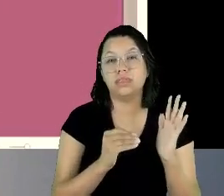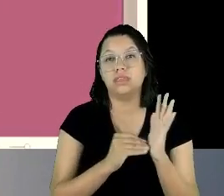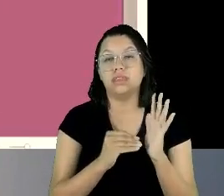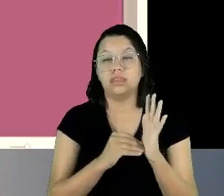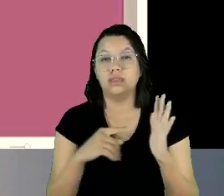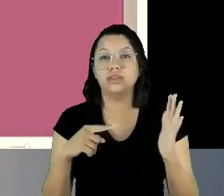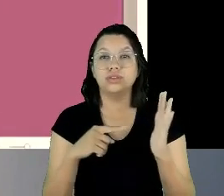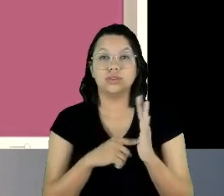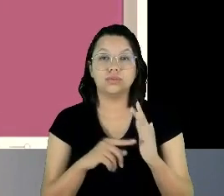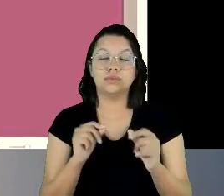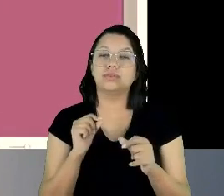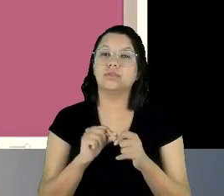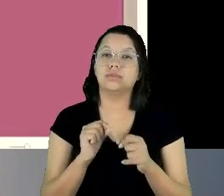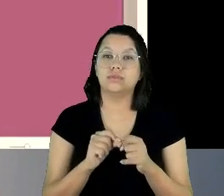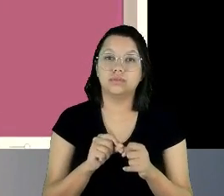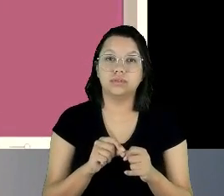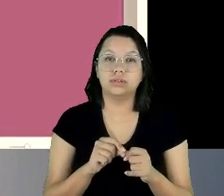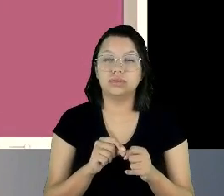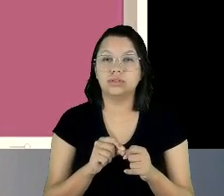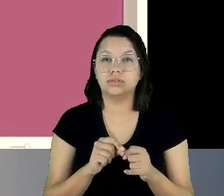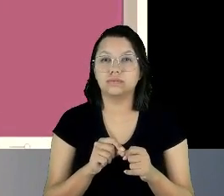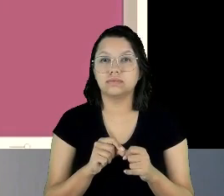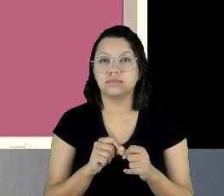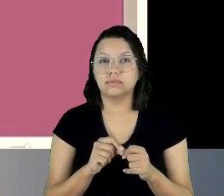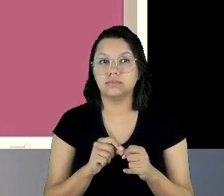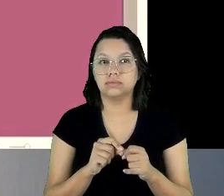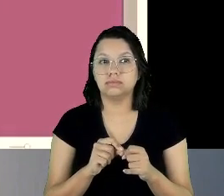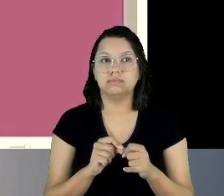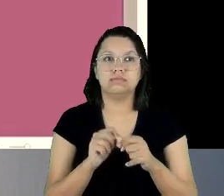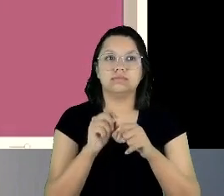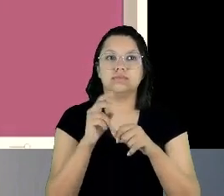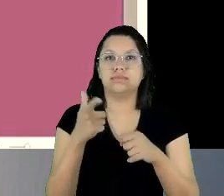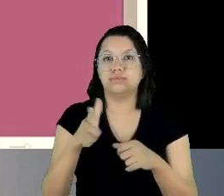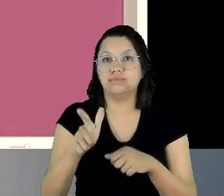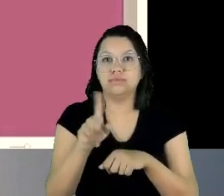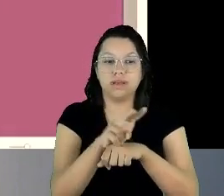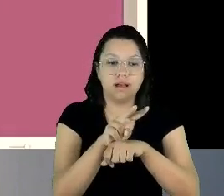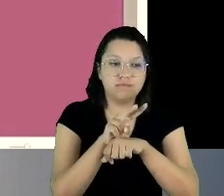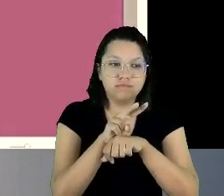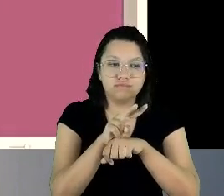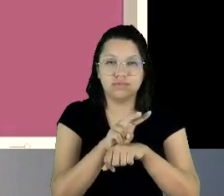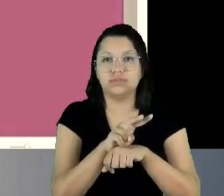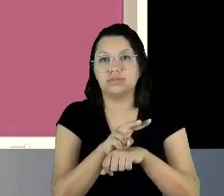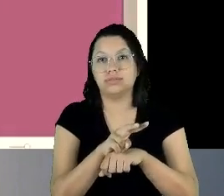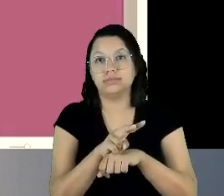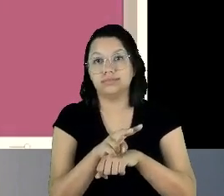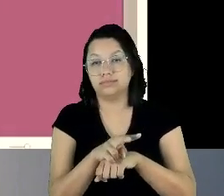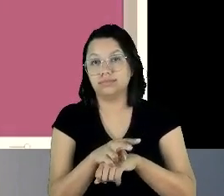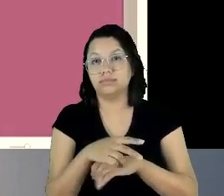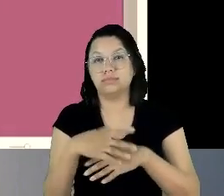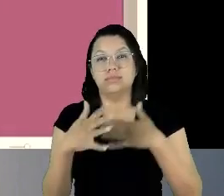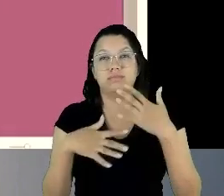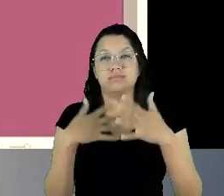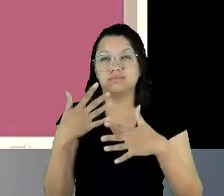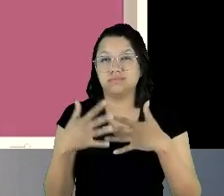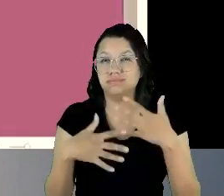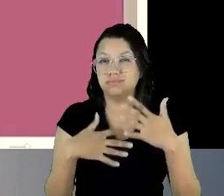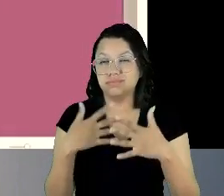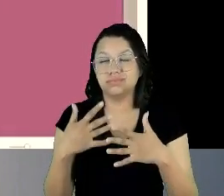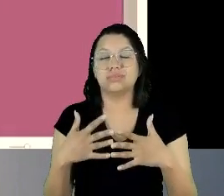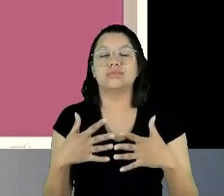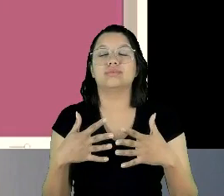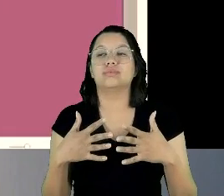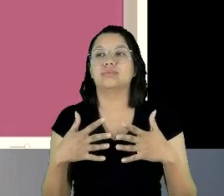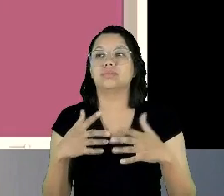de denúncia, a ausência de investigação, a confusão nos serviços de atendimento,